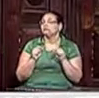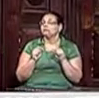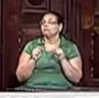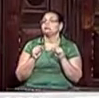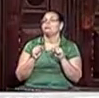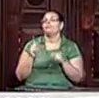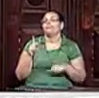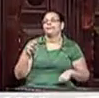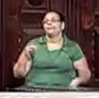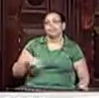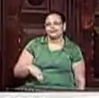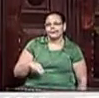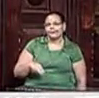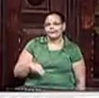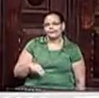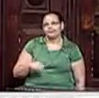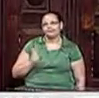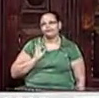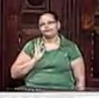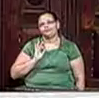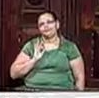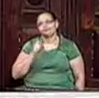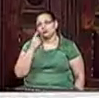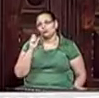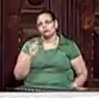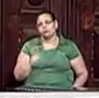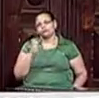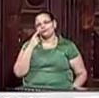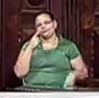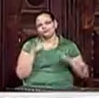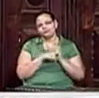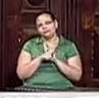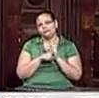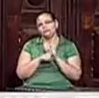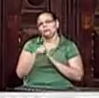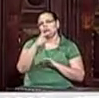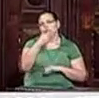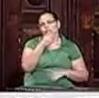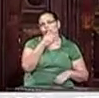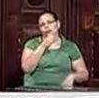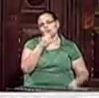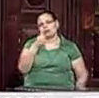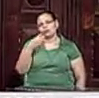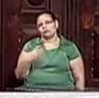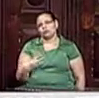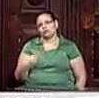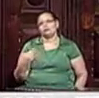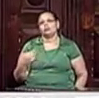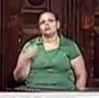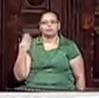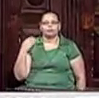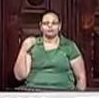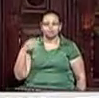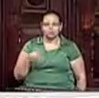a PM, e a gente pode verificar que de 2014 para cá a queda